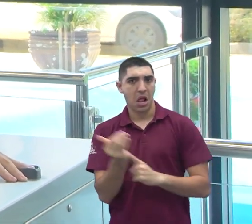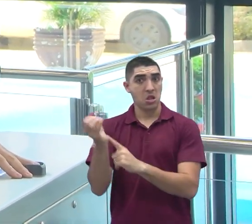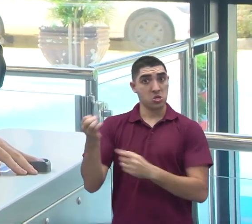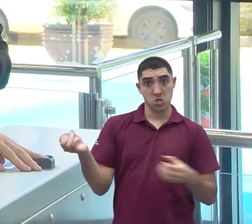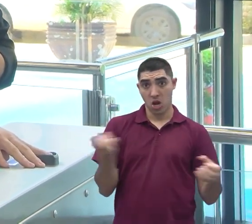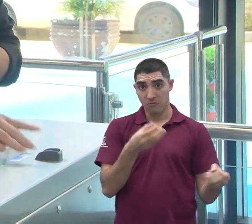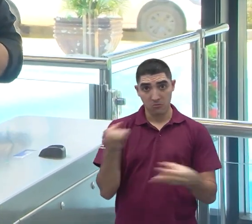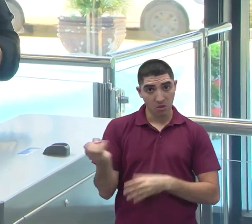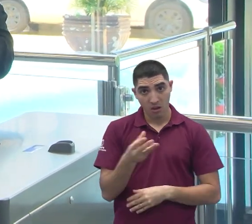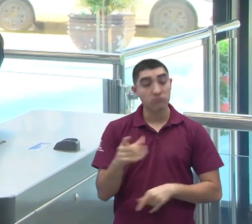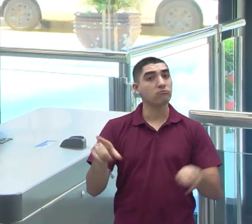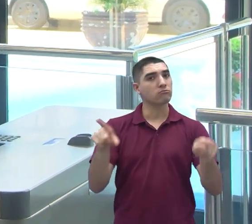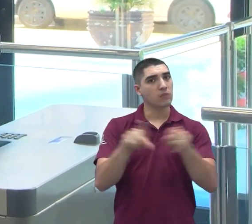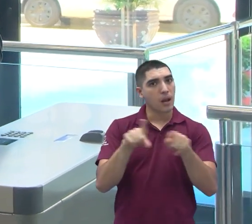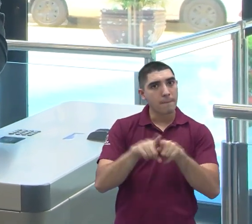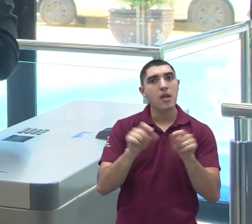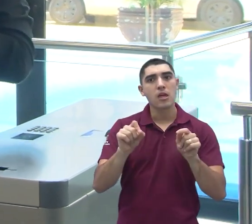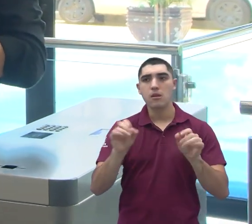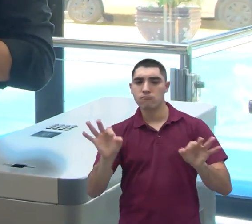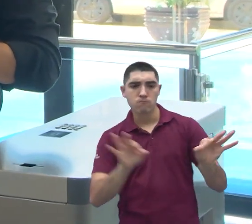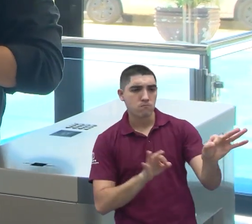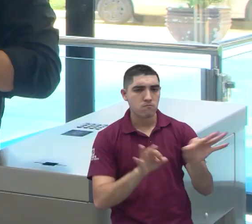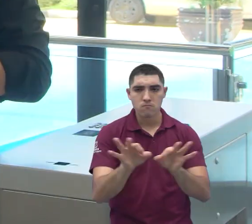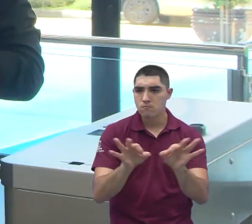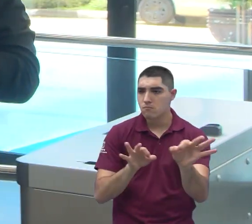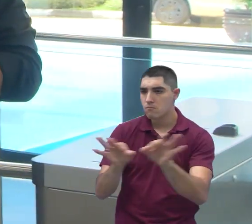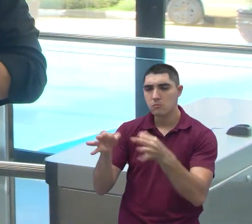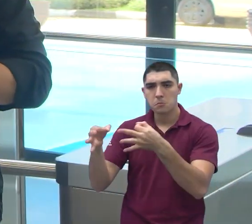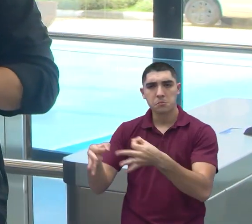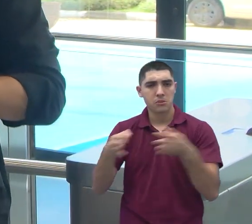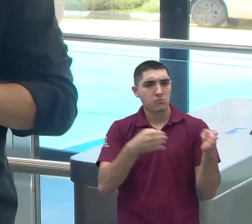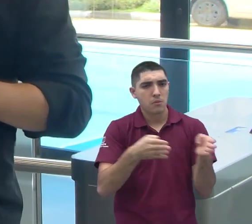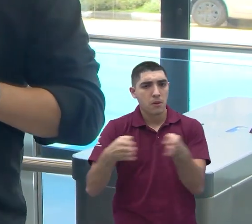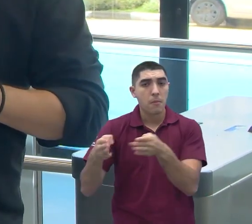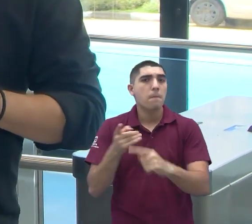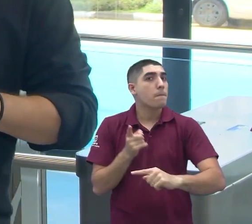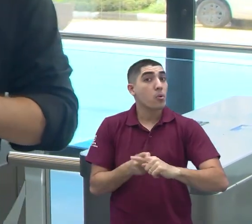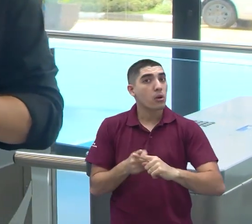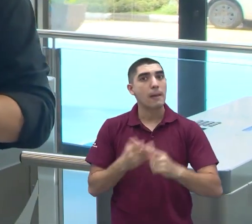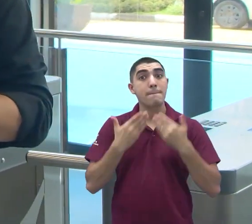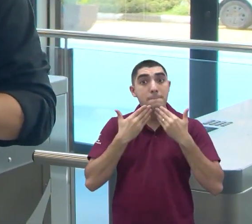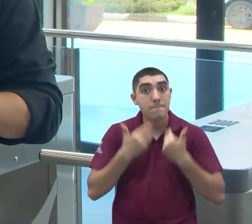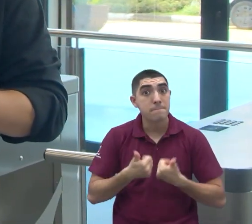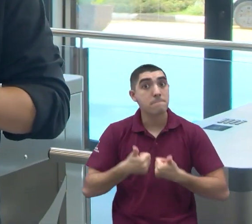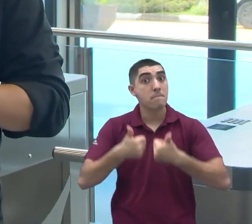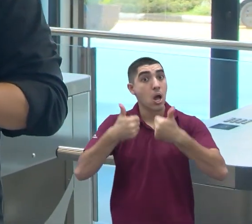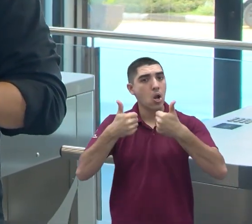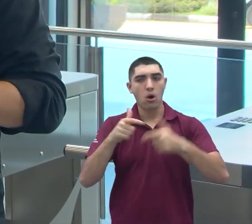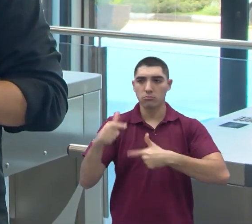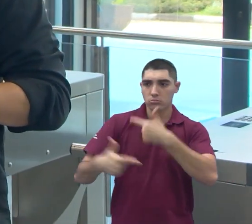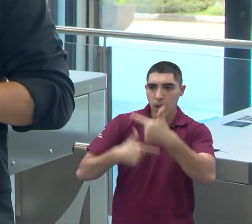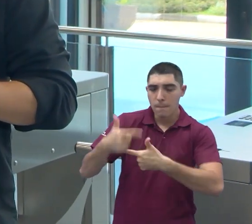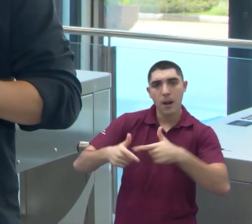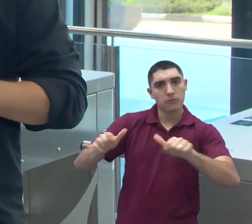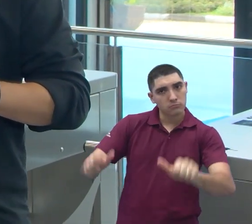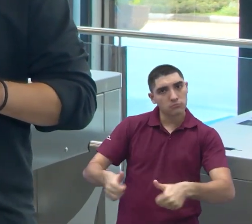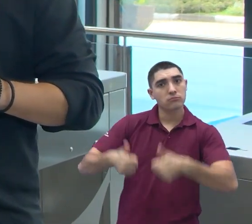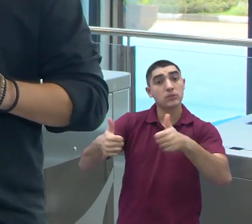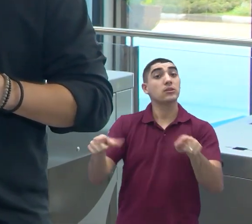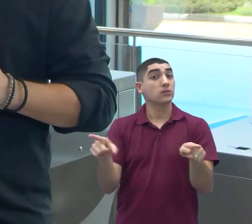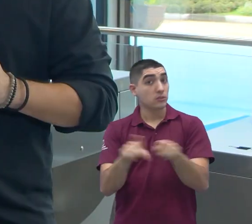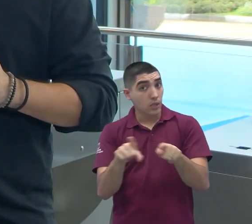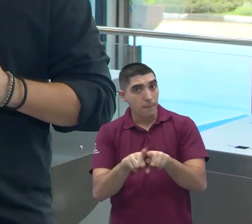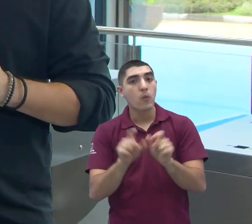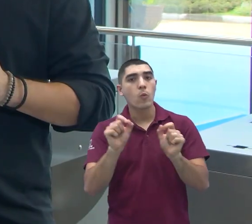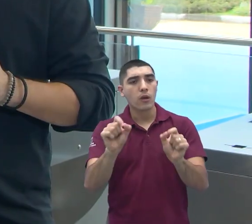novas tecnologias e também trouxe novas formas de organização. Tudo para trazer mais eficiência para os